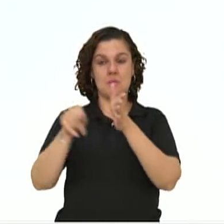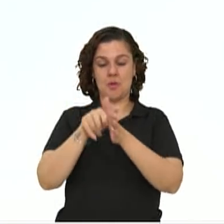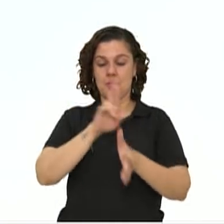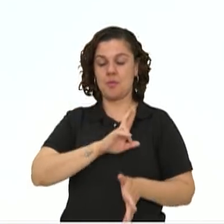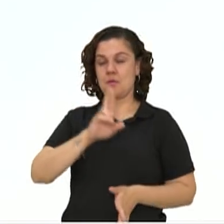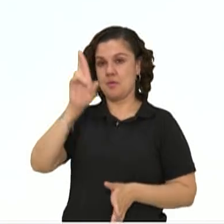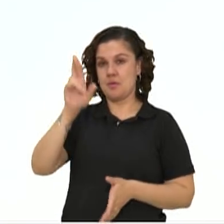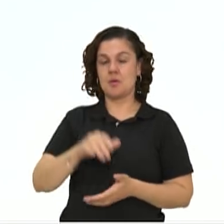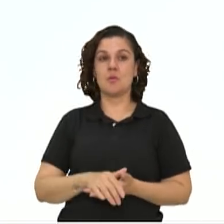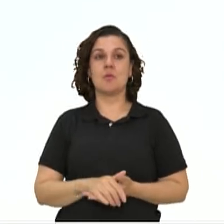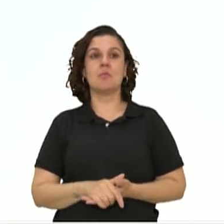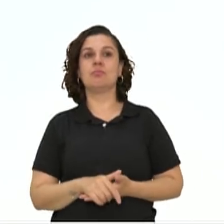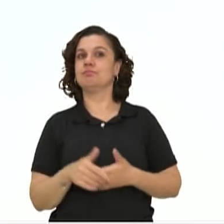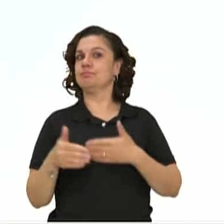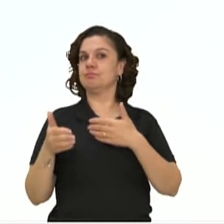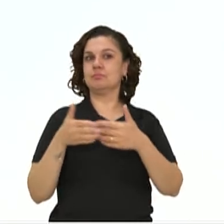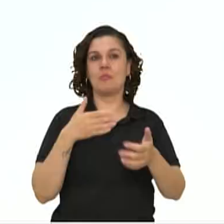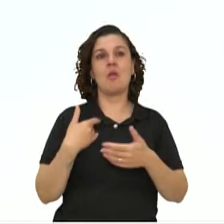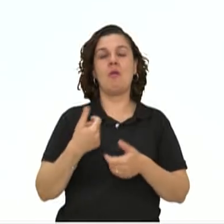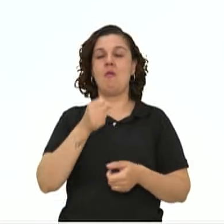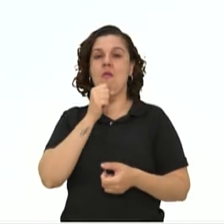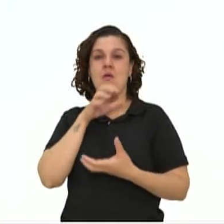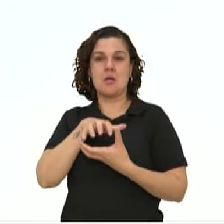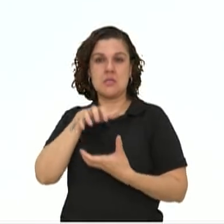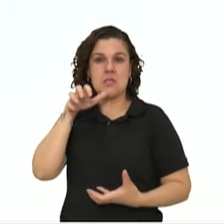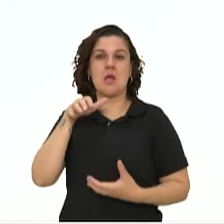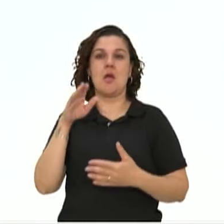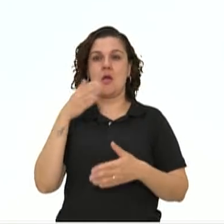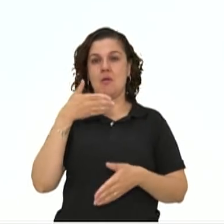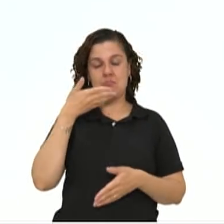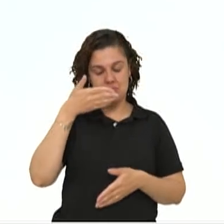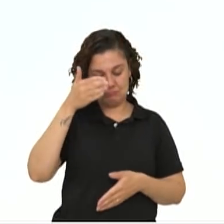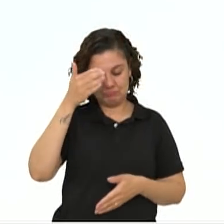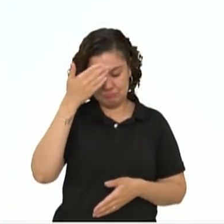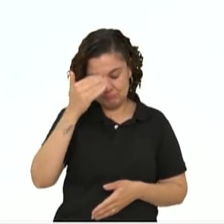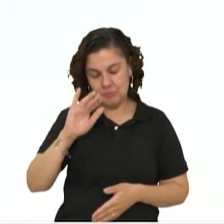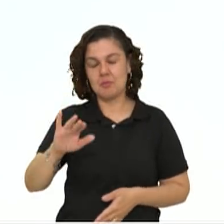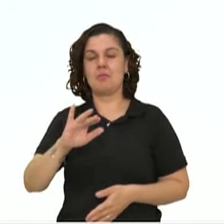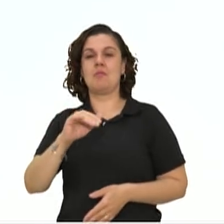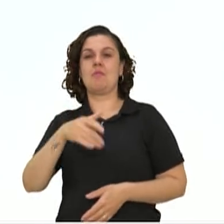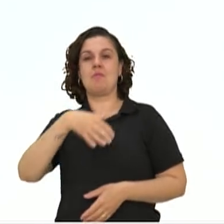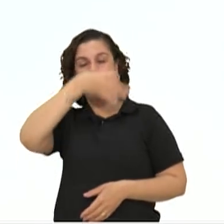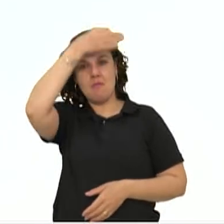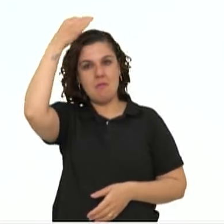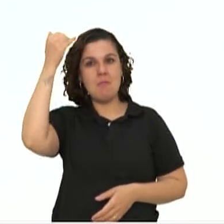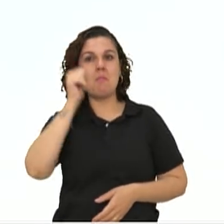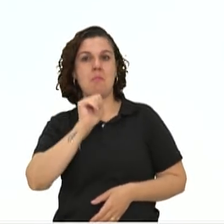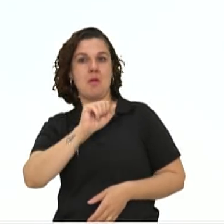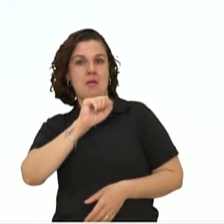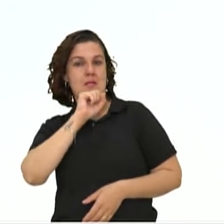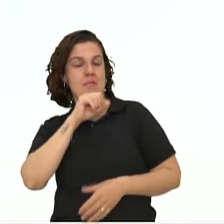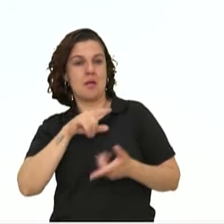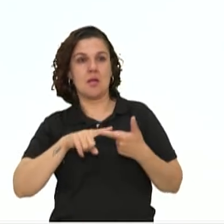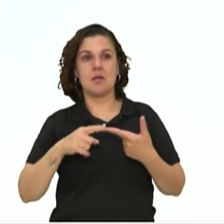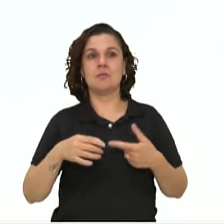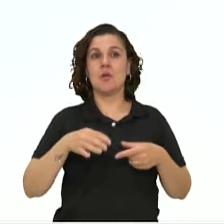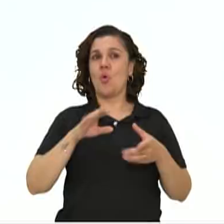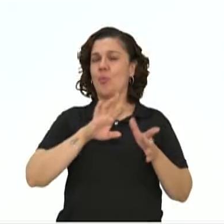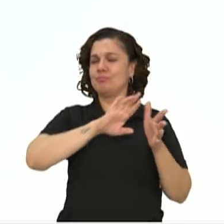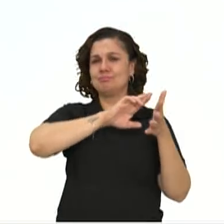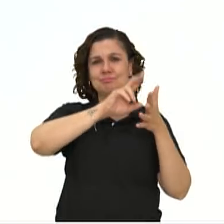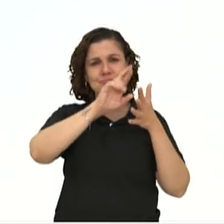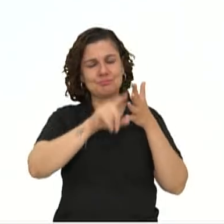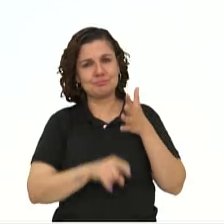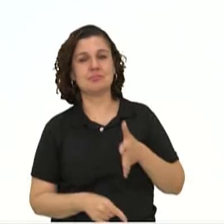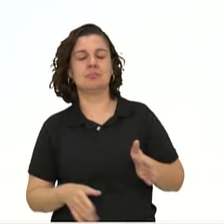religiosos, né, sendo anciãos, babalorixás, padres, pastores, médiuns, rabinos, sheiks,